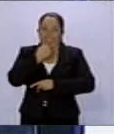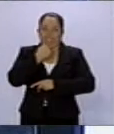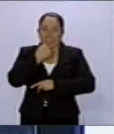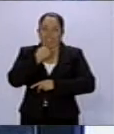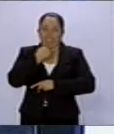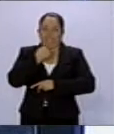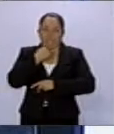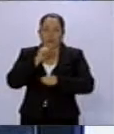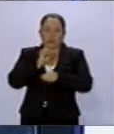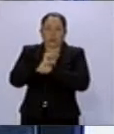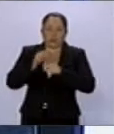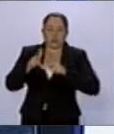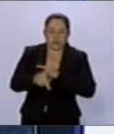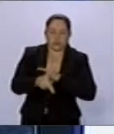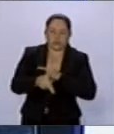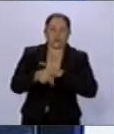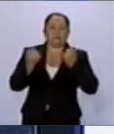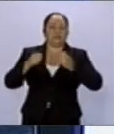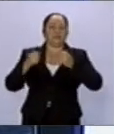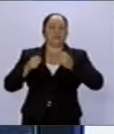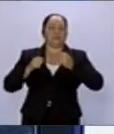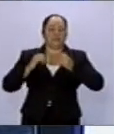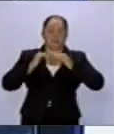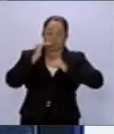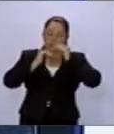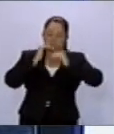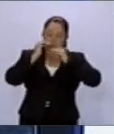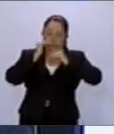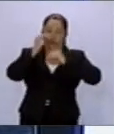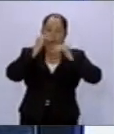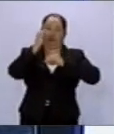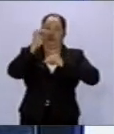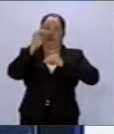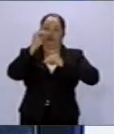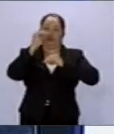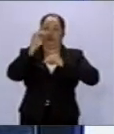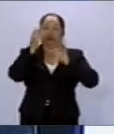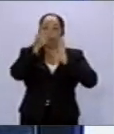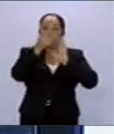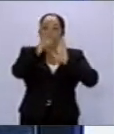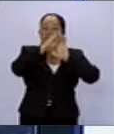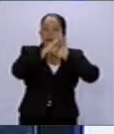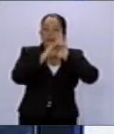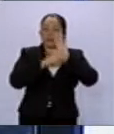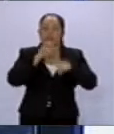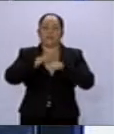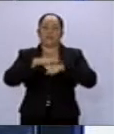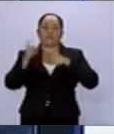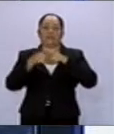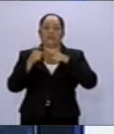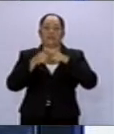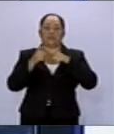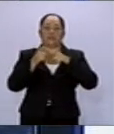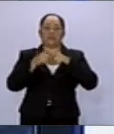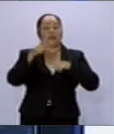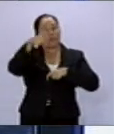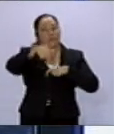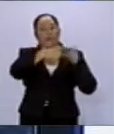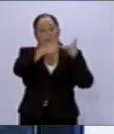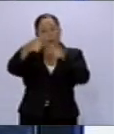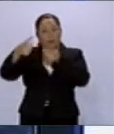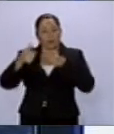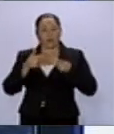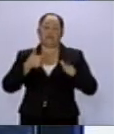possa construir o processo que tá estabelecido através do programa Mais Médicos e as condicionantes atuais do mercado de trabalho médico no Brasil